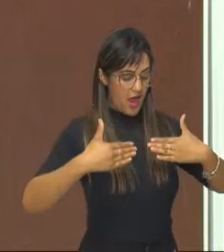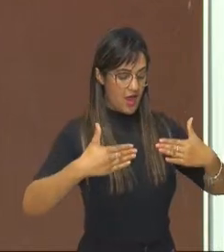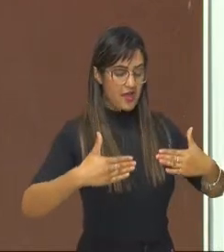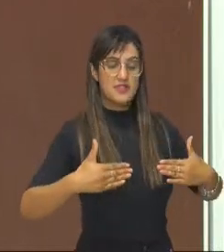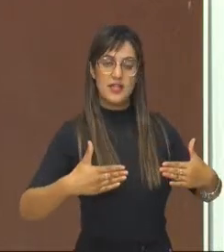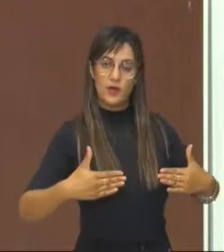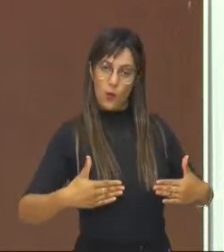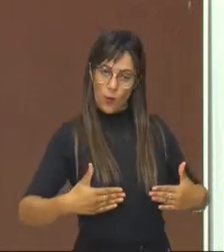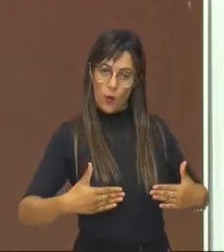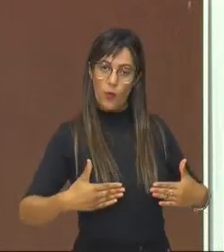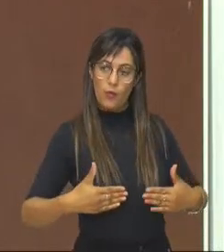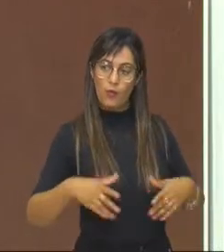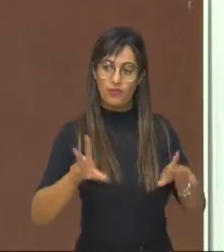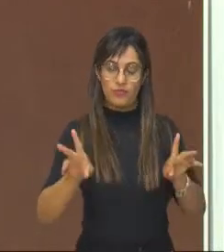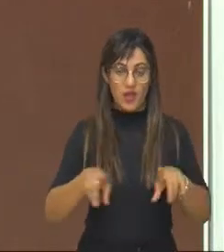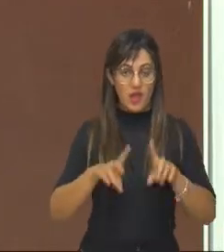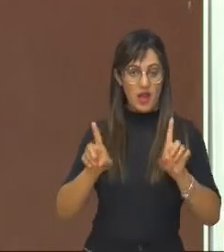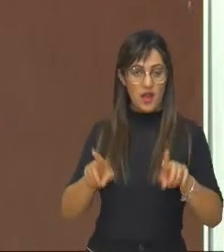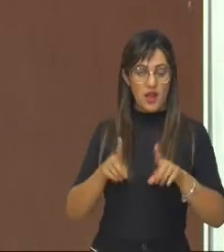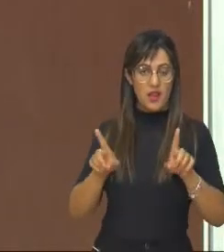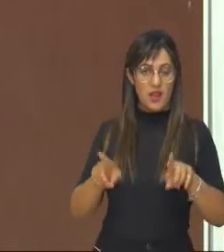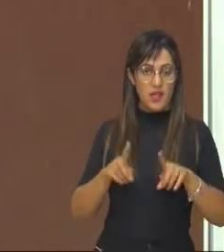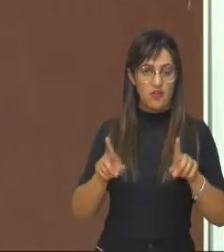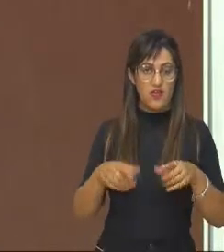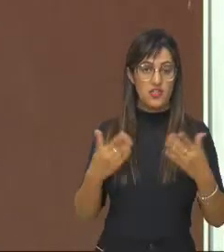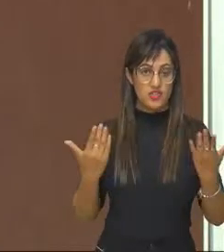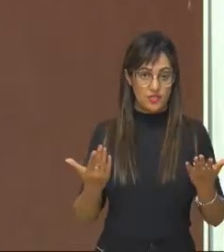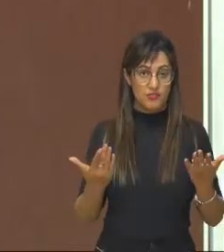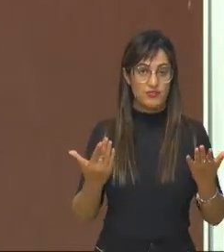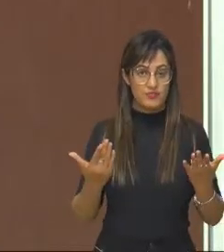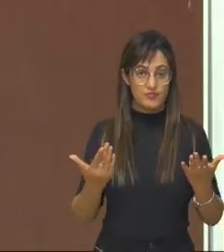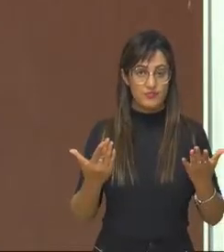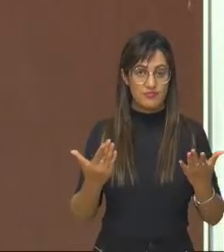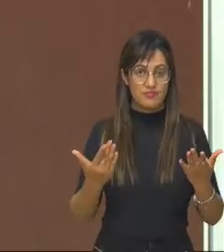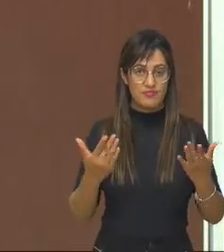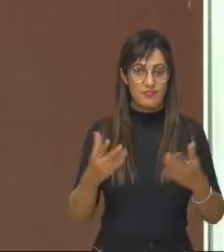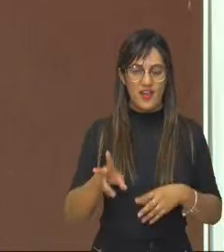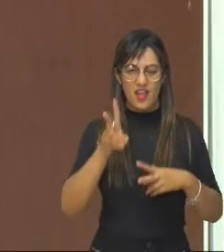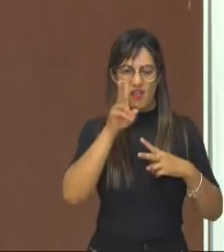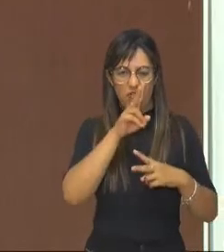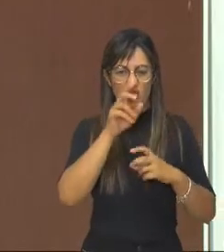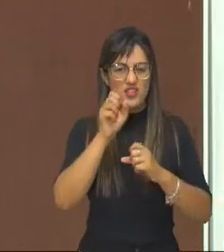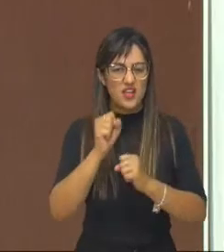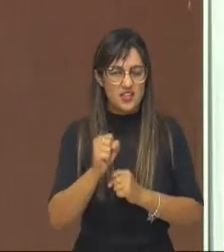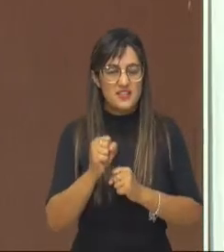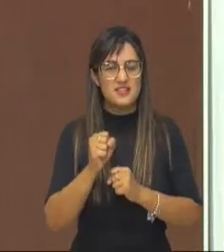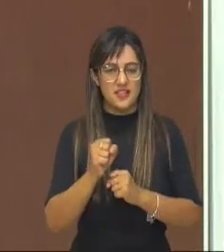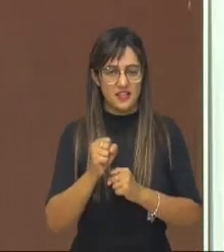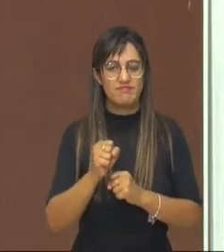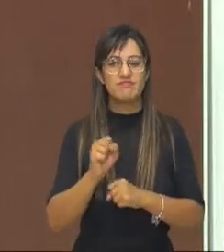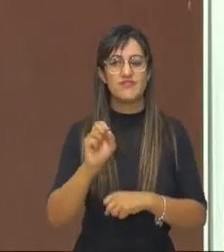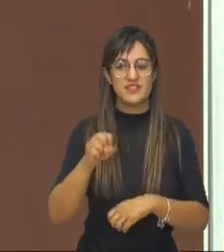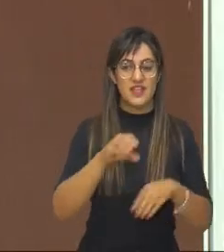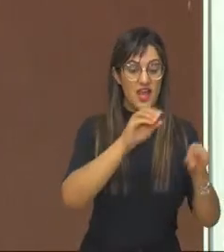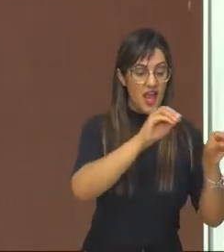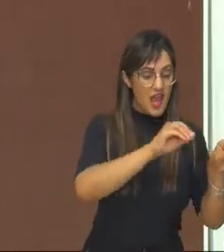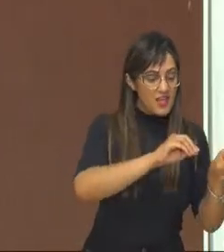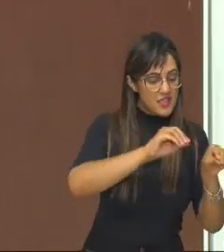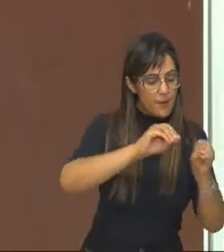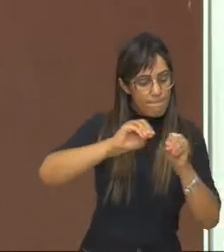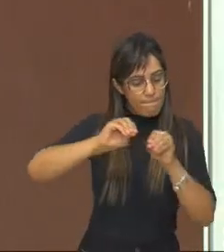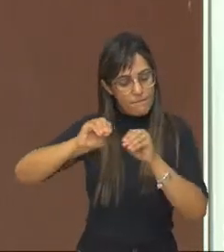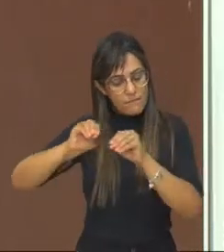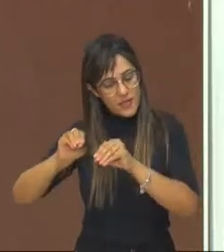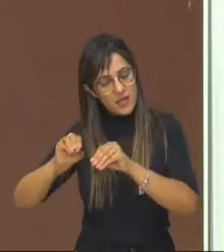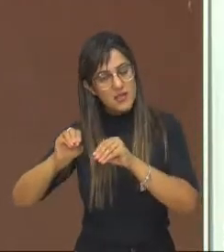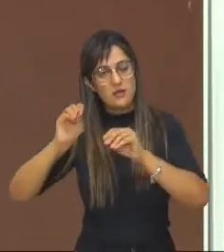reivindico travesti, eu falo o nome travesti, é isso, é potencializar mesmo, Céu, essa migração desse imaginário que